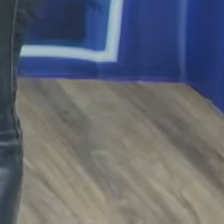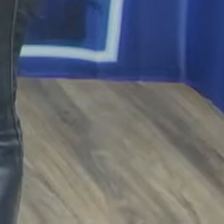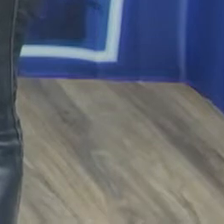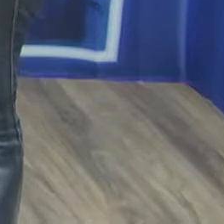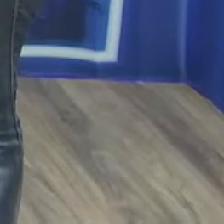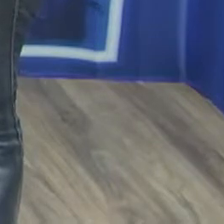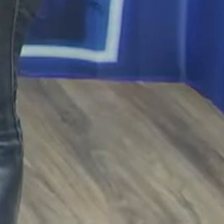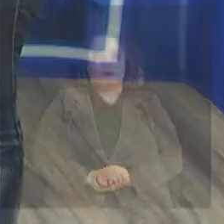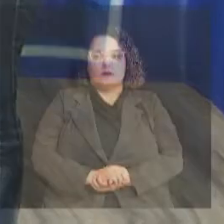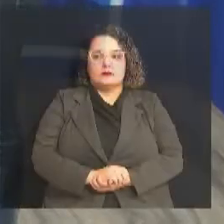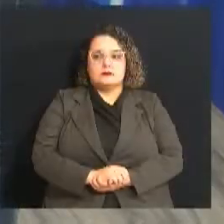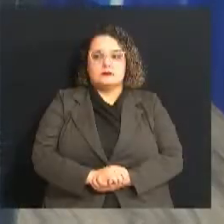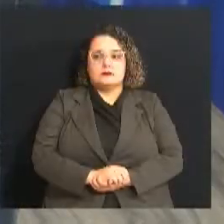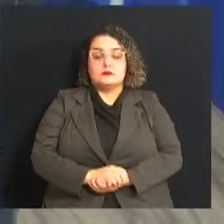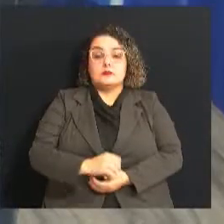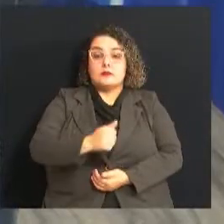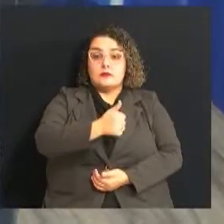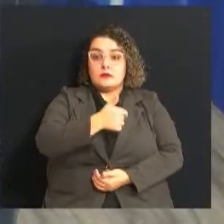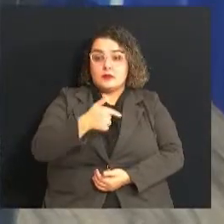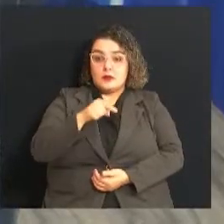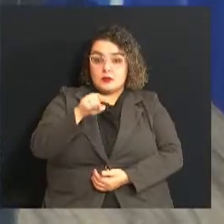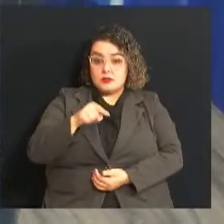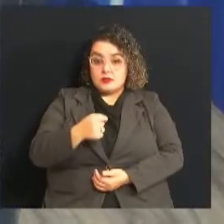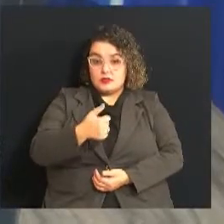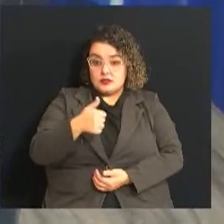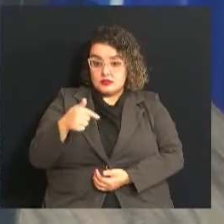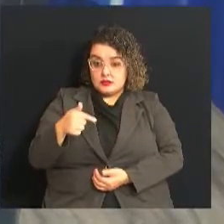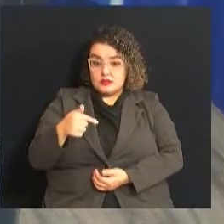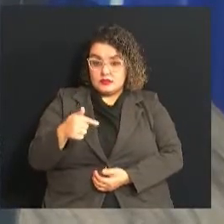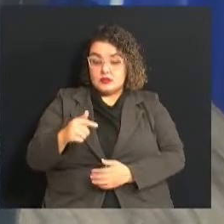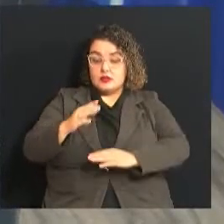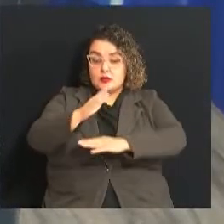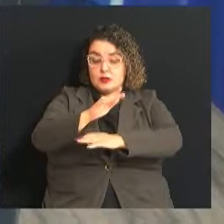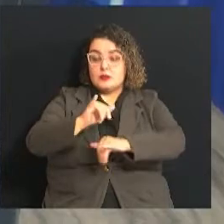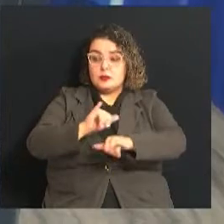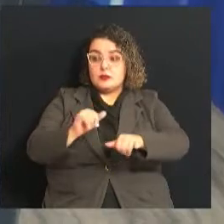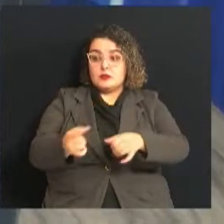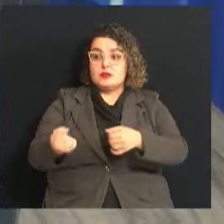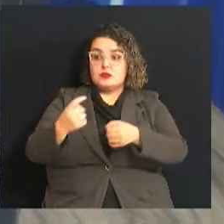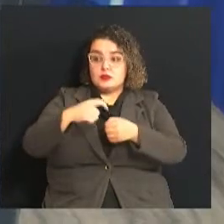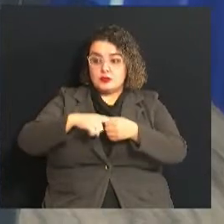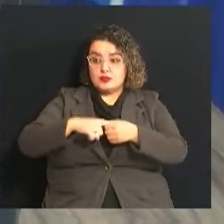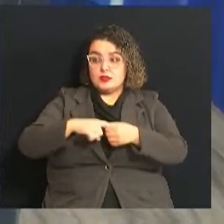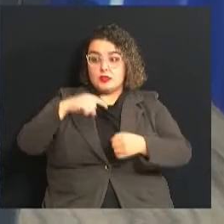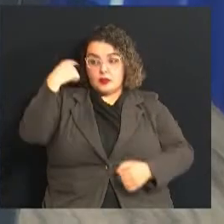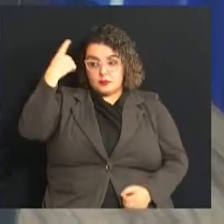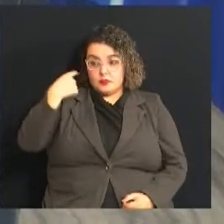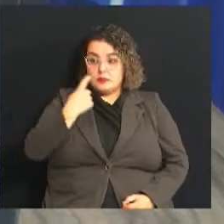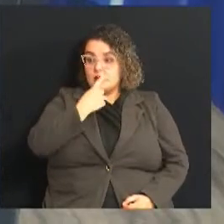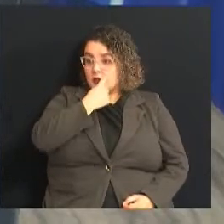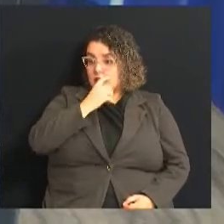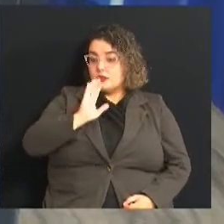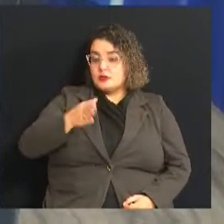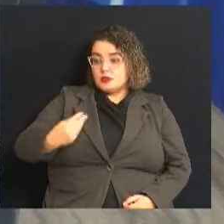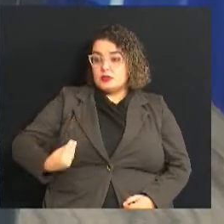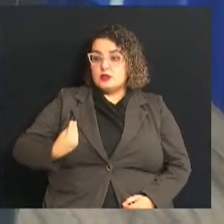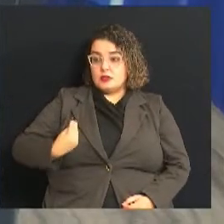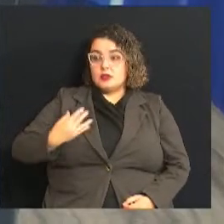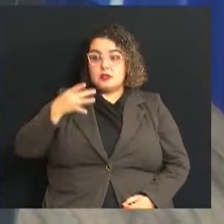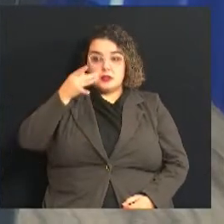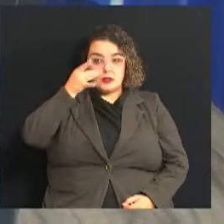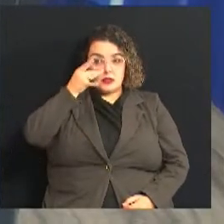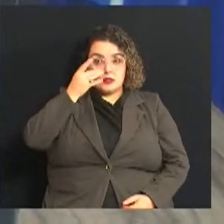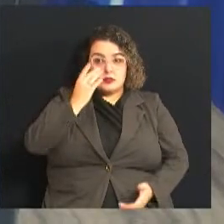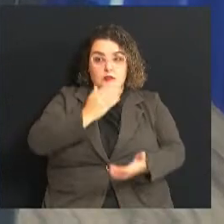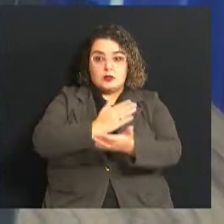Meio-dia e 17, Câmara Notícia de volta ao vivo nesta quinta-feira. A Mirna Abreu já está aqui nos nossos estúdios. Nós começamos